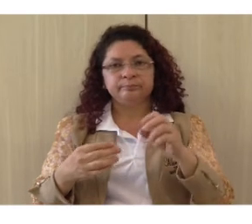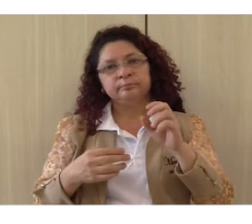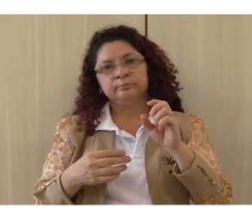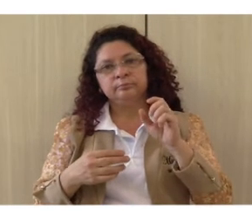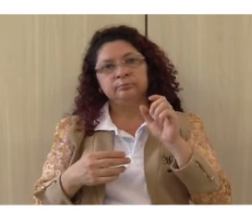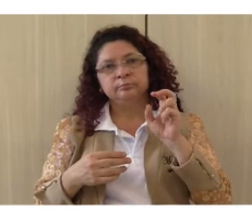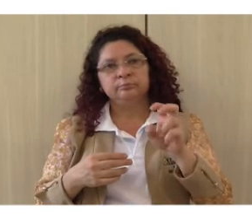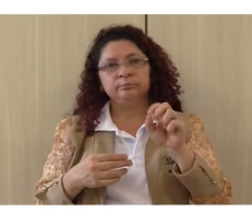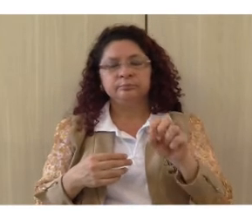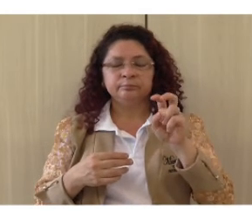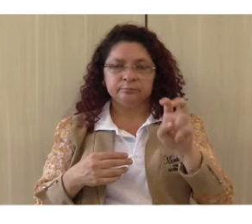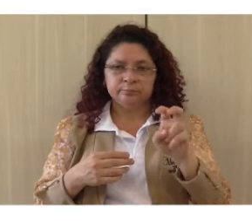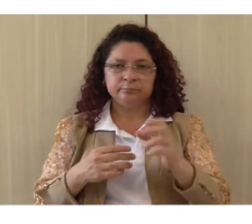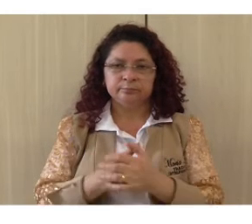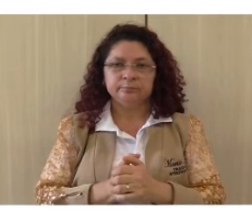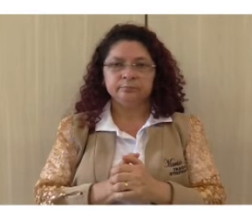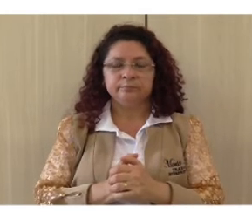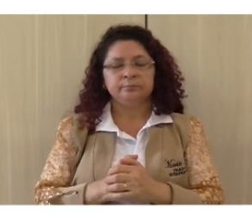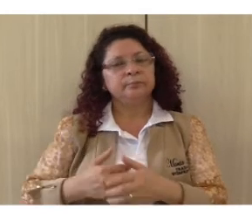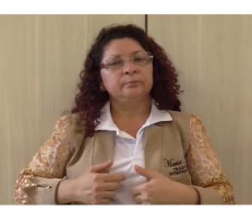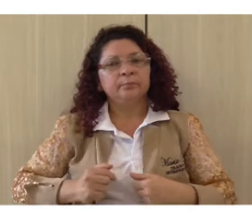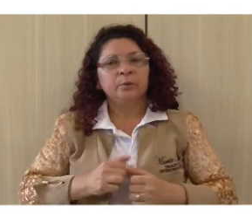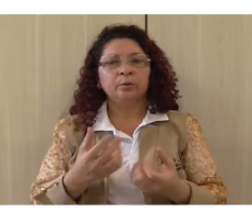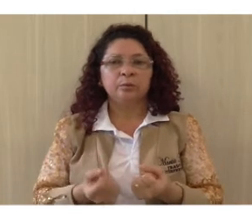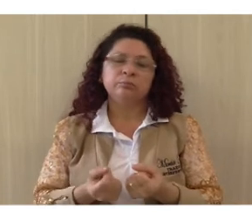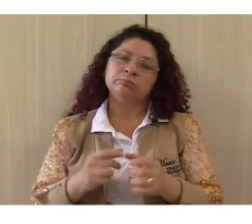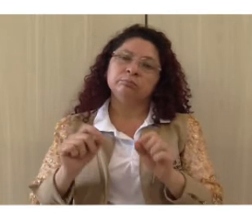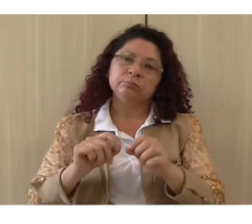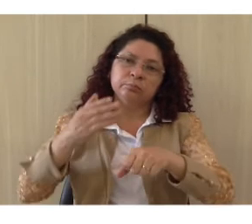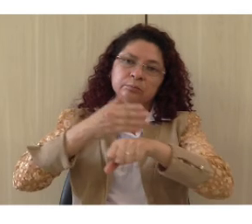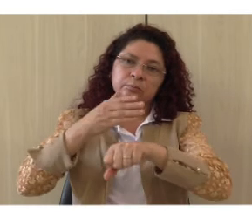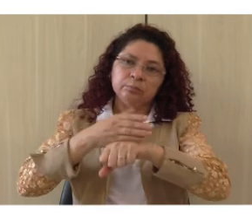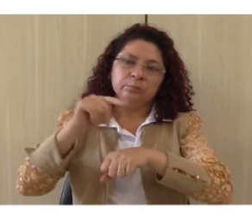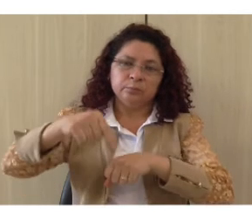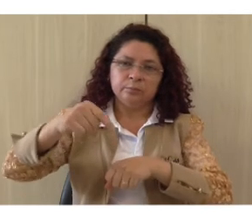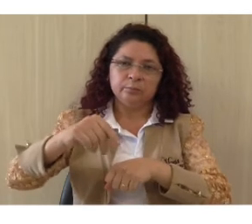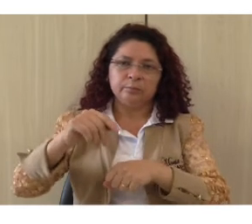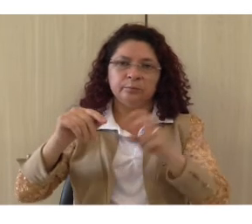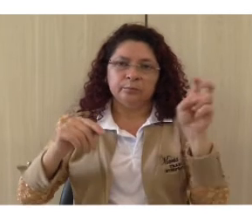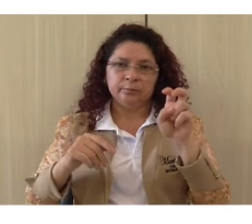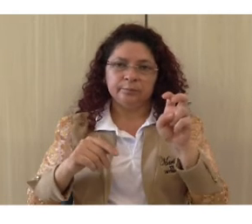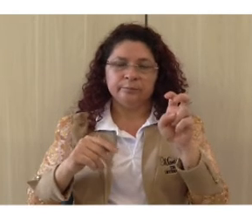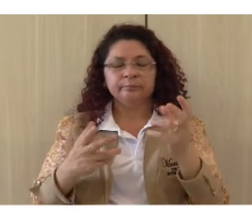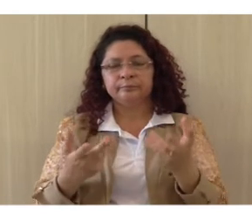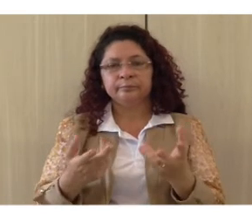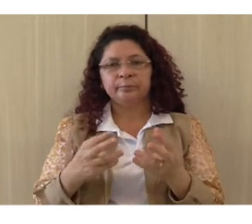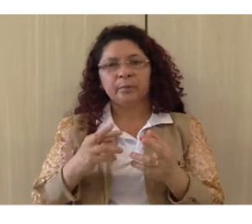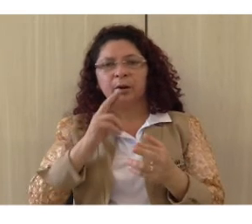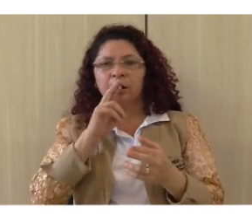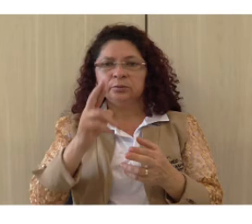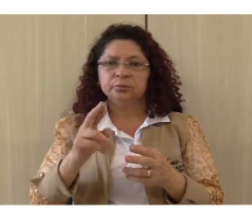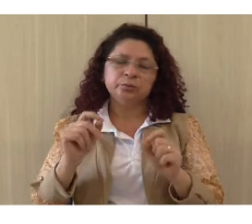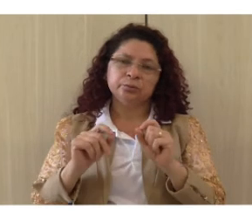que a aplicação dos percentuais para a apuração da reserva de vagas de que trata o item 5 implicarem resultados